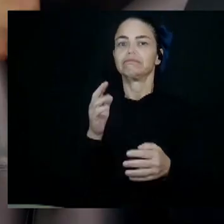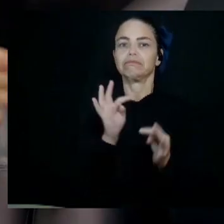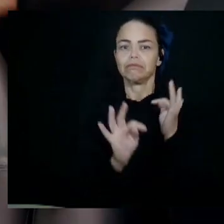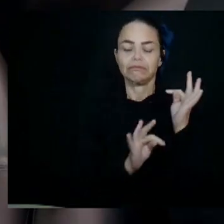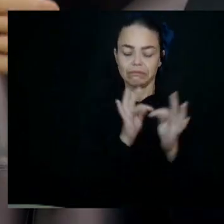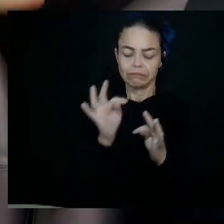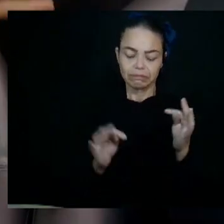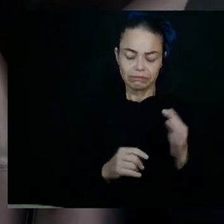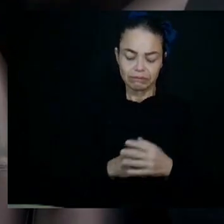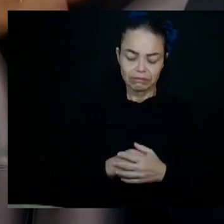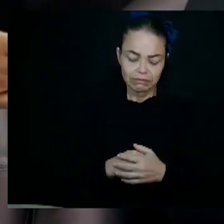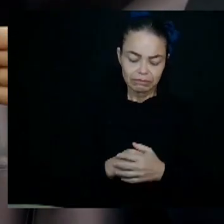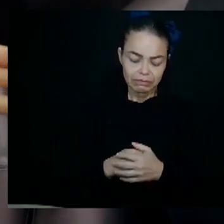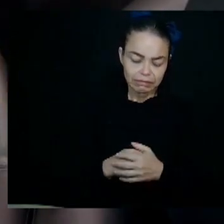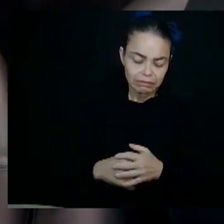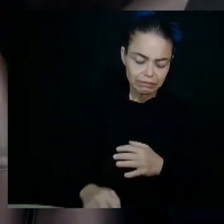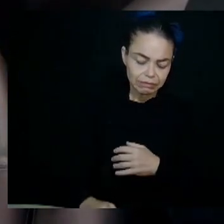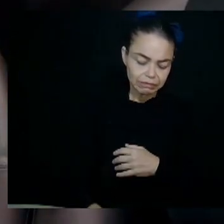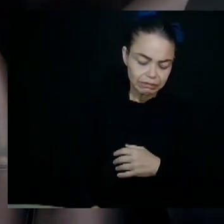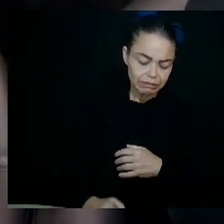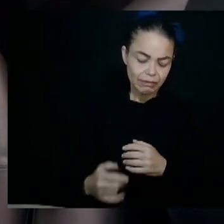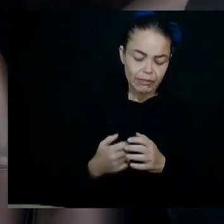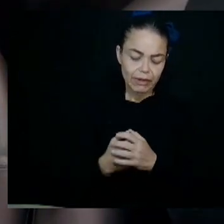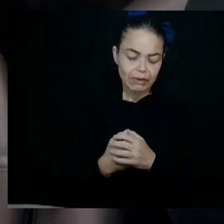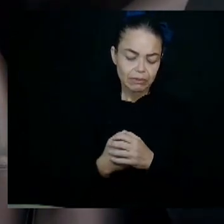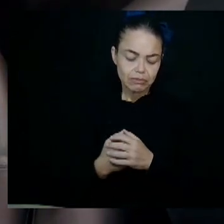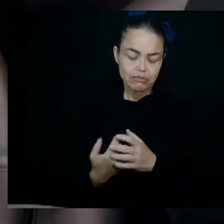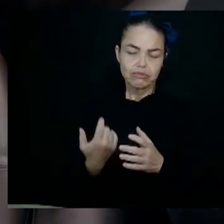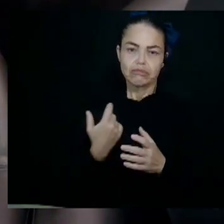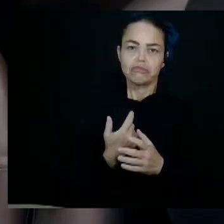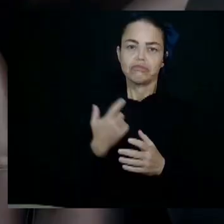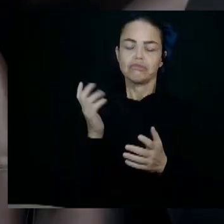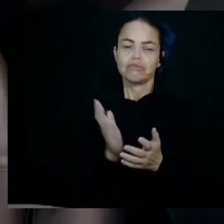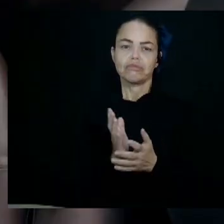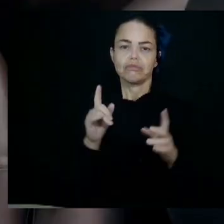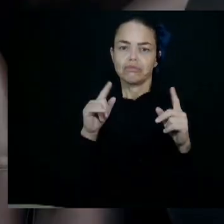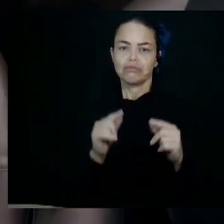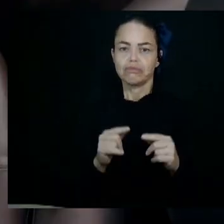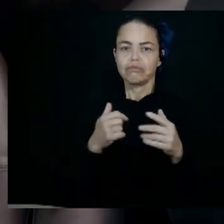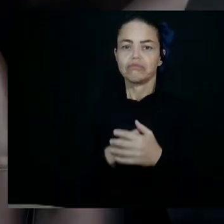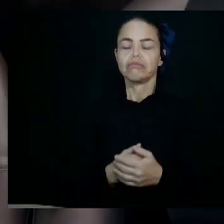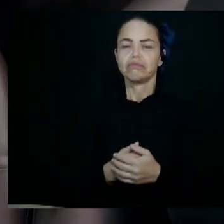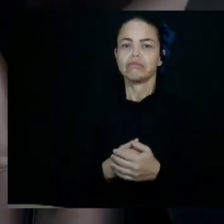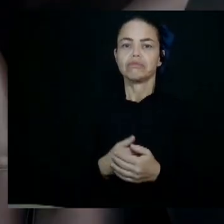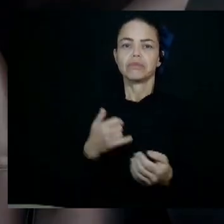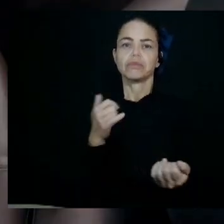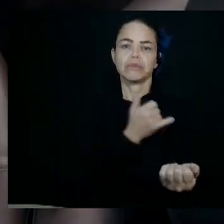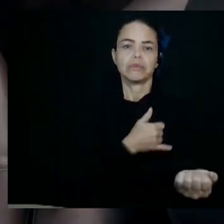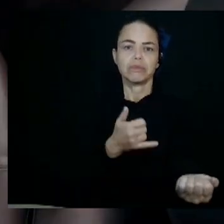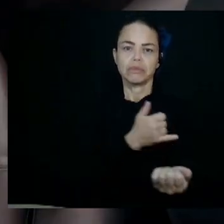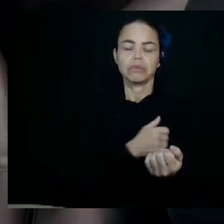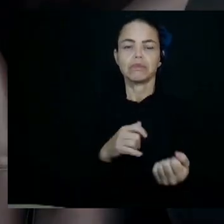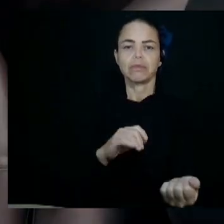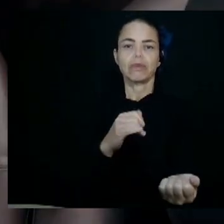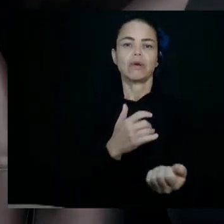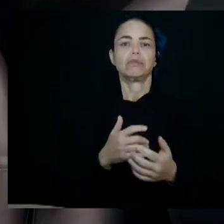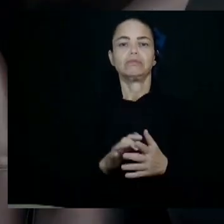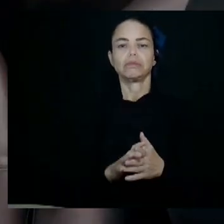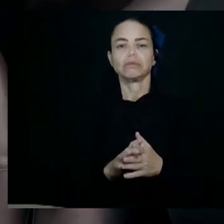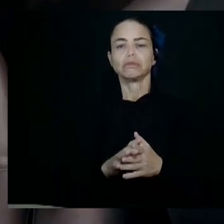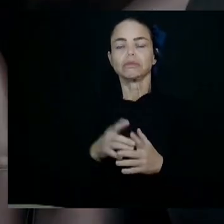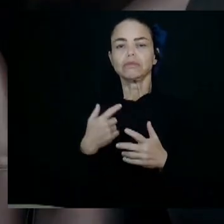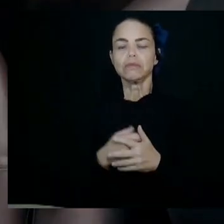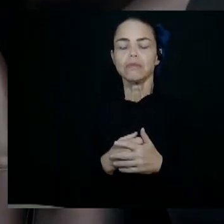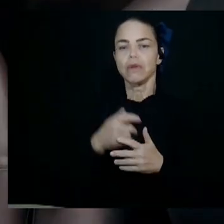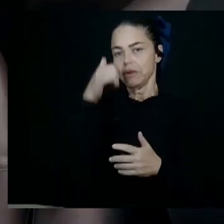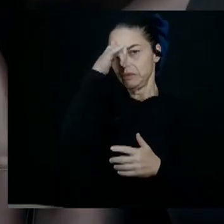está presente em alimentos de origem vegetal, assim como a redução do consumo de gorduras saturadas e colesterol para tratamento e prevenção